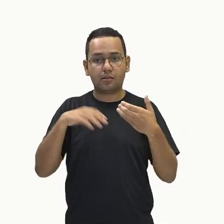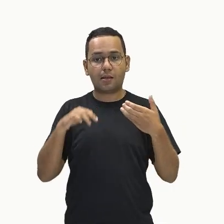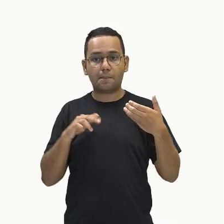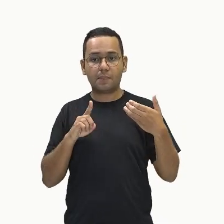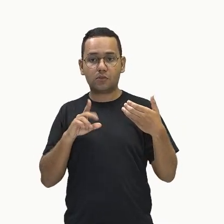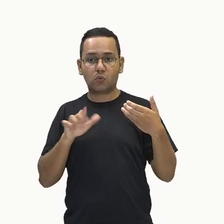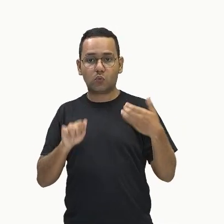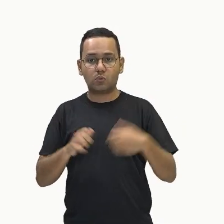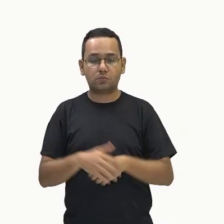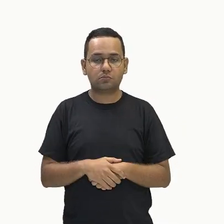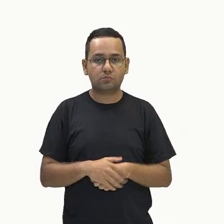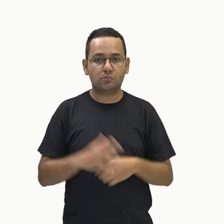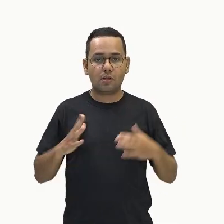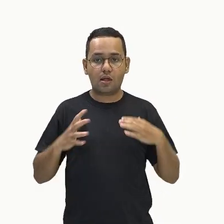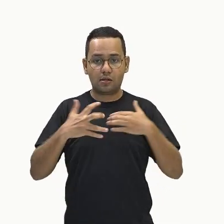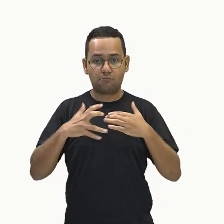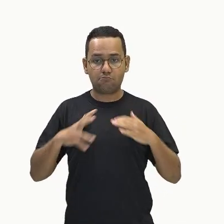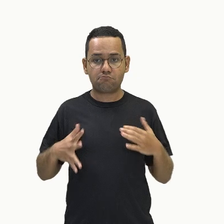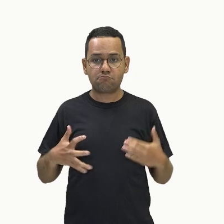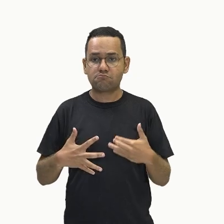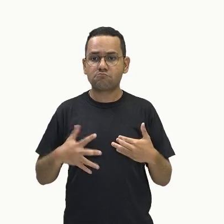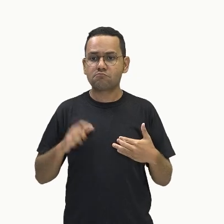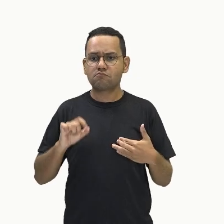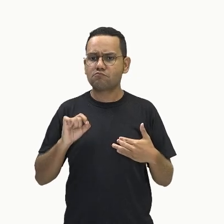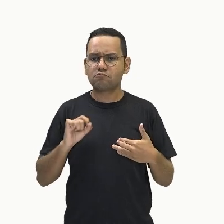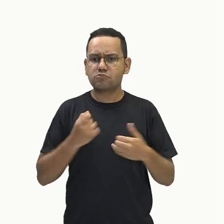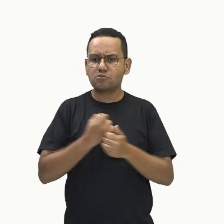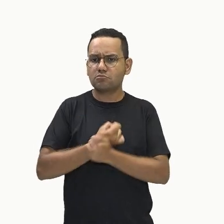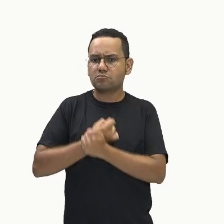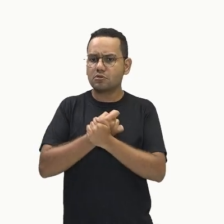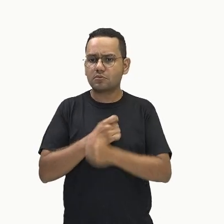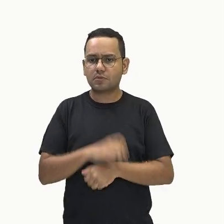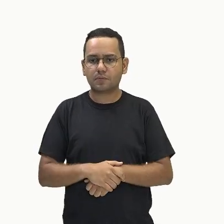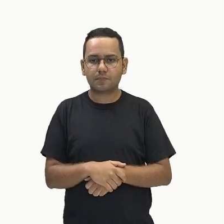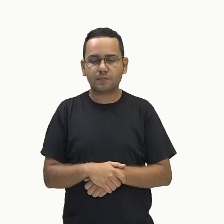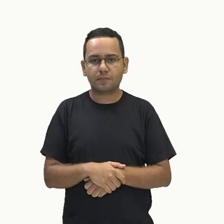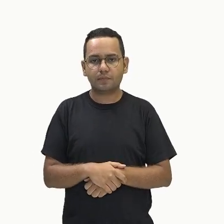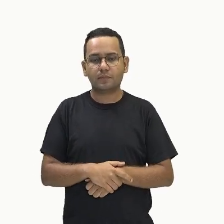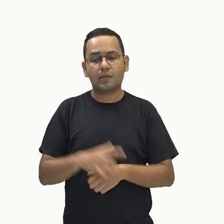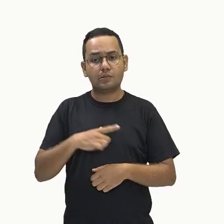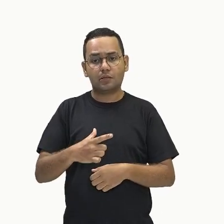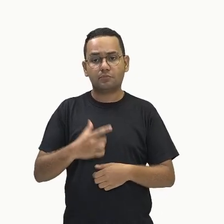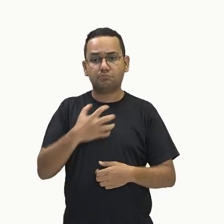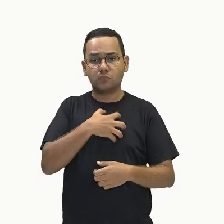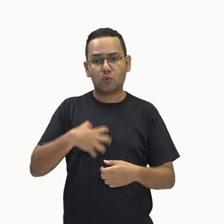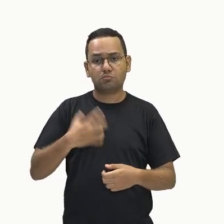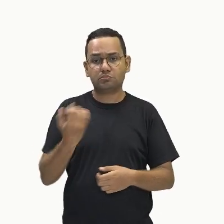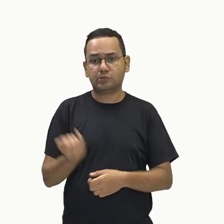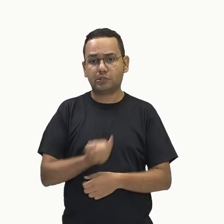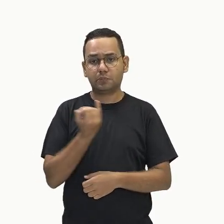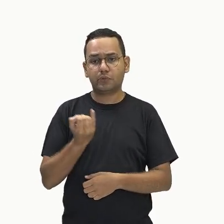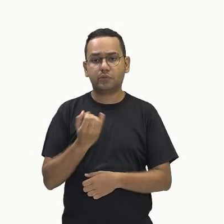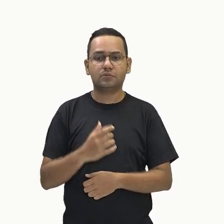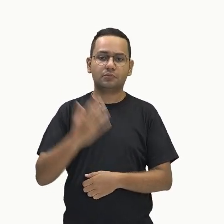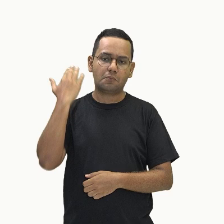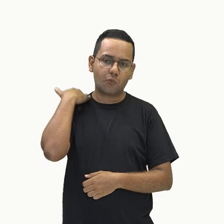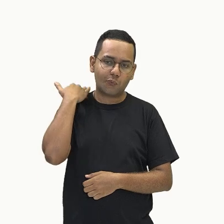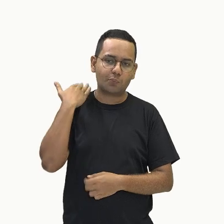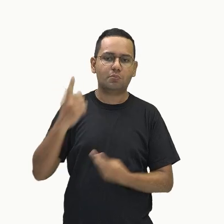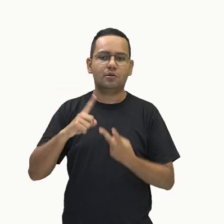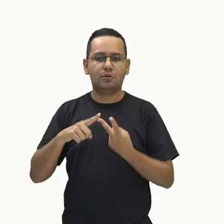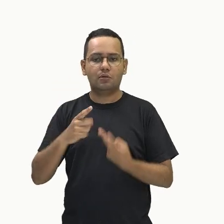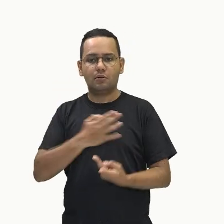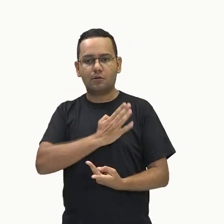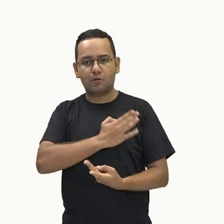Na nossa caixa torácica, quem está lá? Os nossos órgãos essenciais. Pulmão,